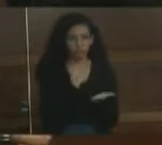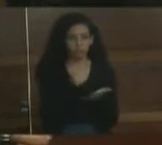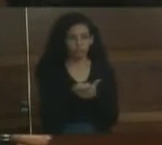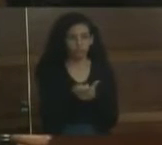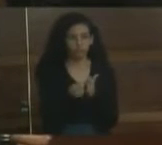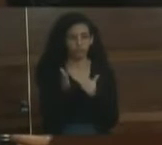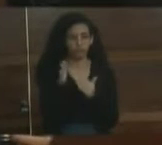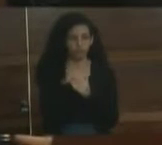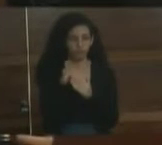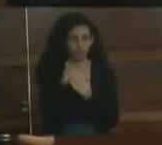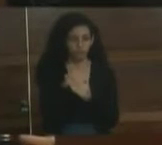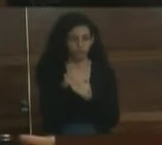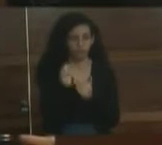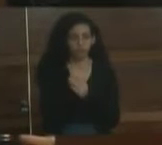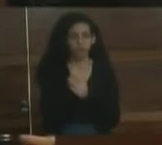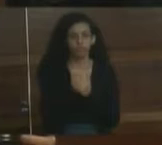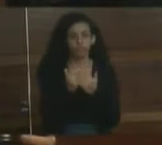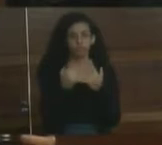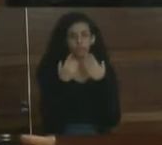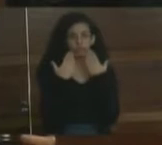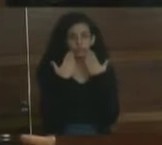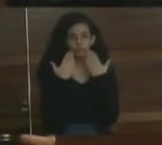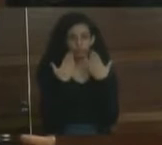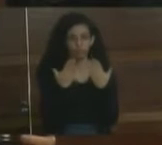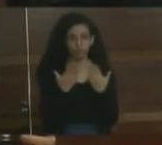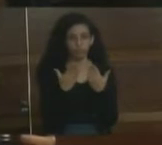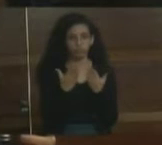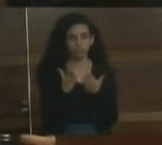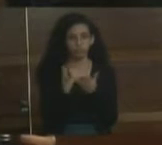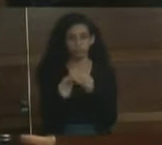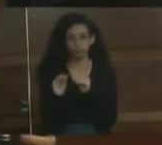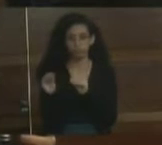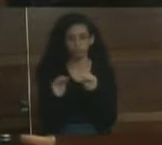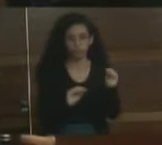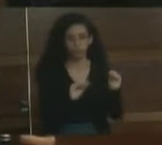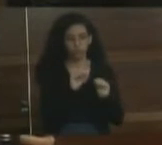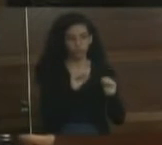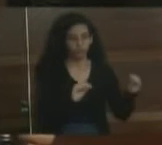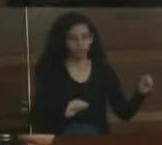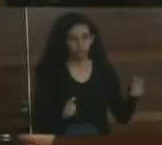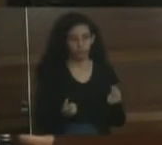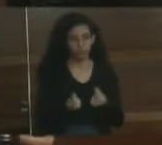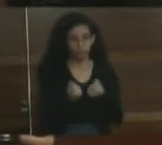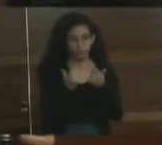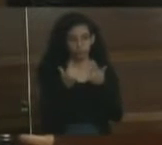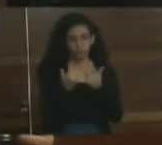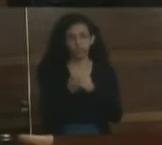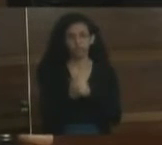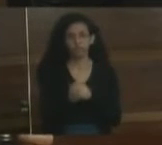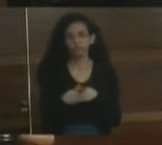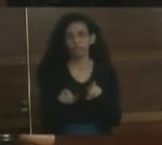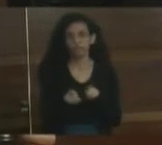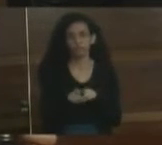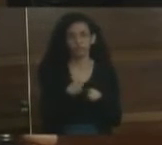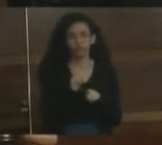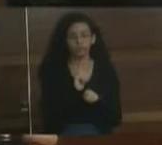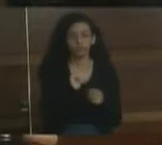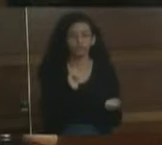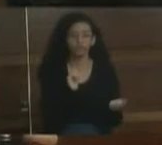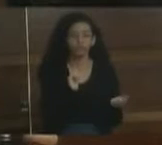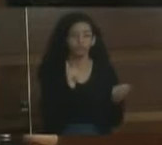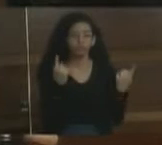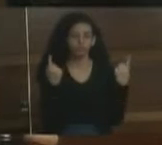dos limites demonstração do cumprimento do gpaf não ser o poder legislativo e nós temos os